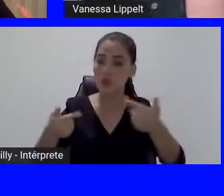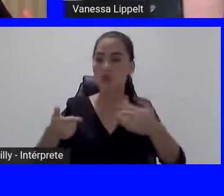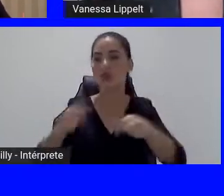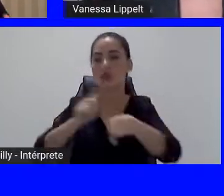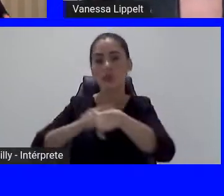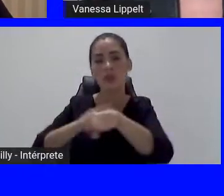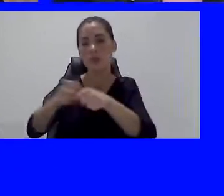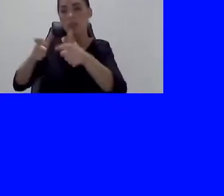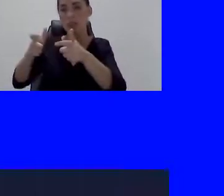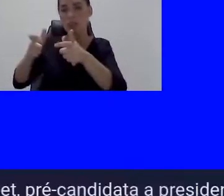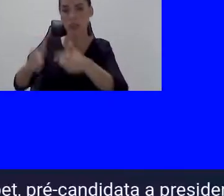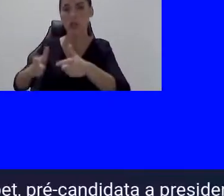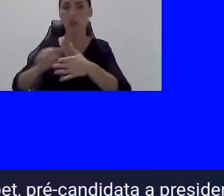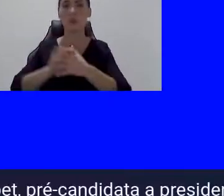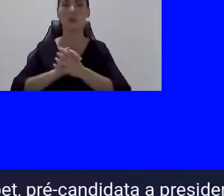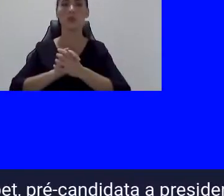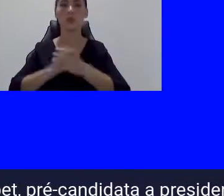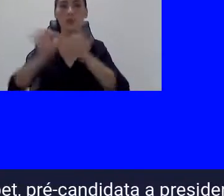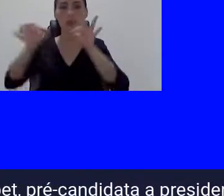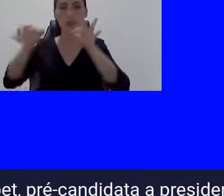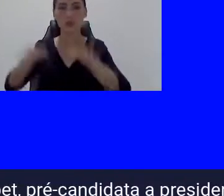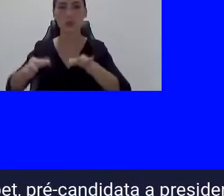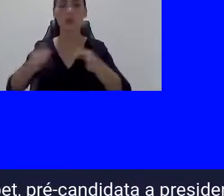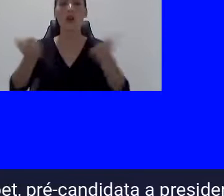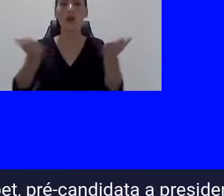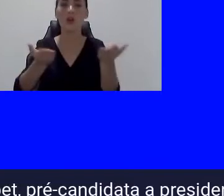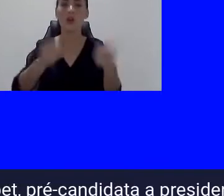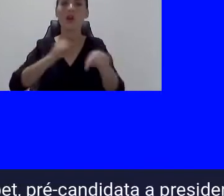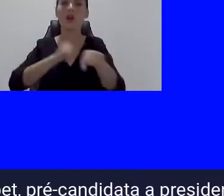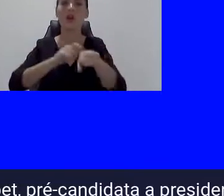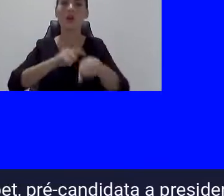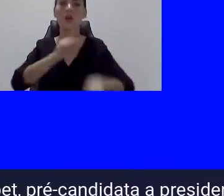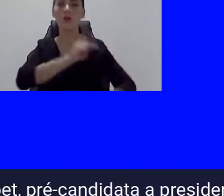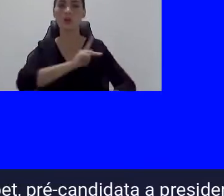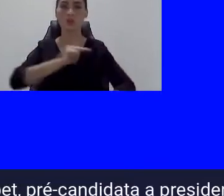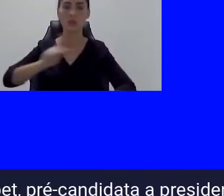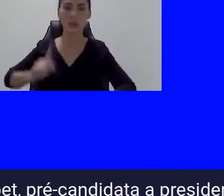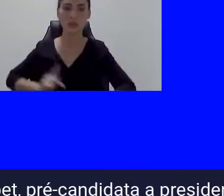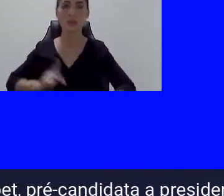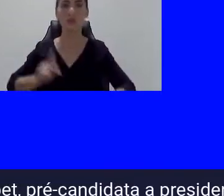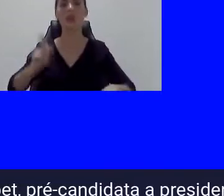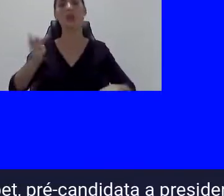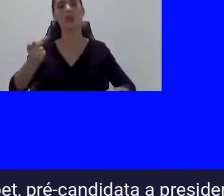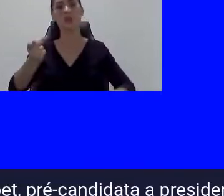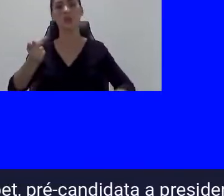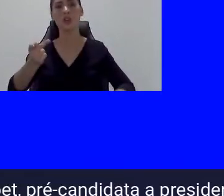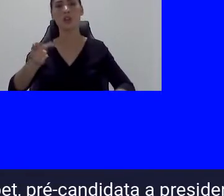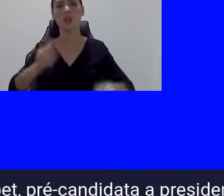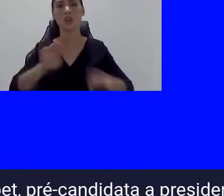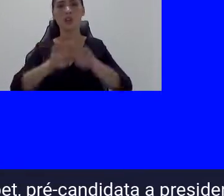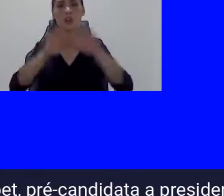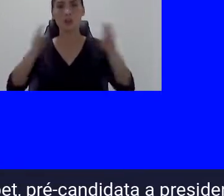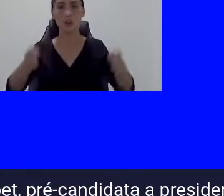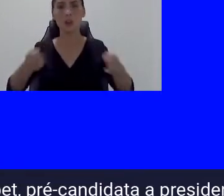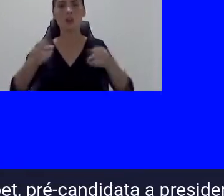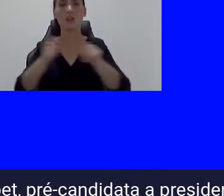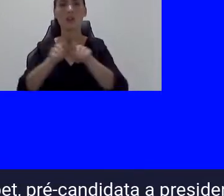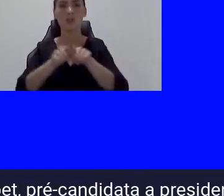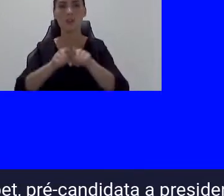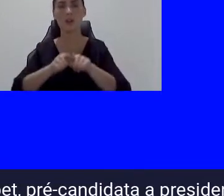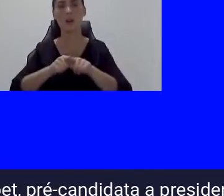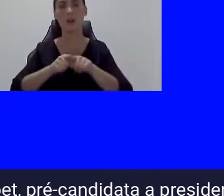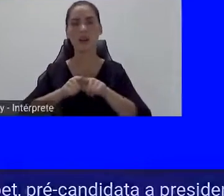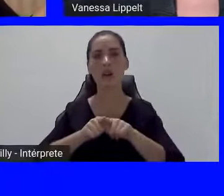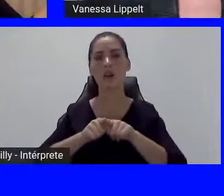de diálogo interno entre os partidos. Agora é a hora dos presidentes de partidos sentarem à mesa, como estão sentando. E, a partir daí, com